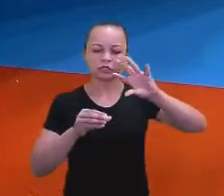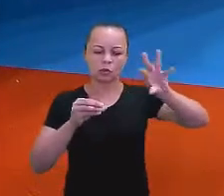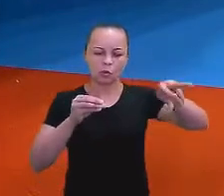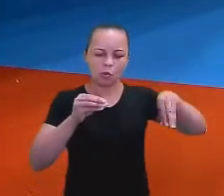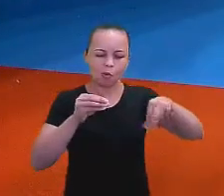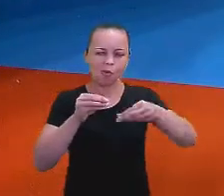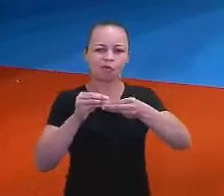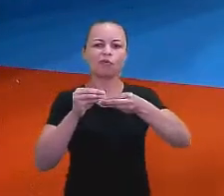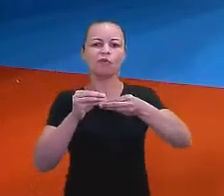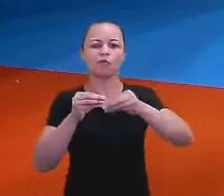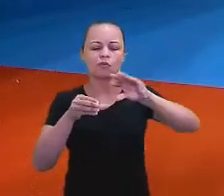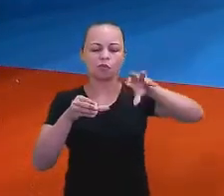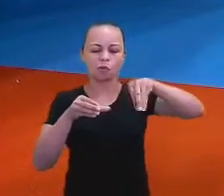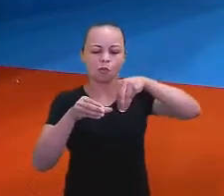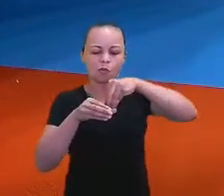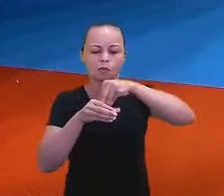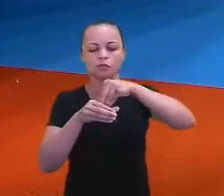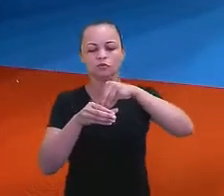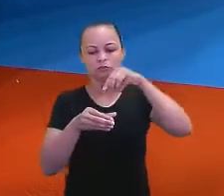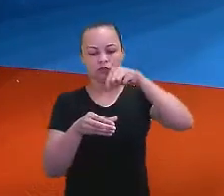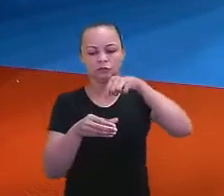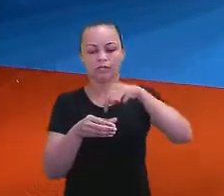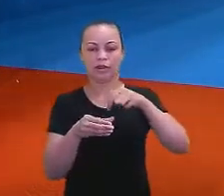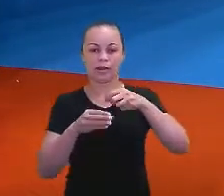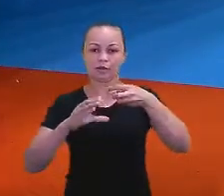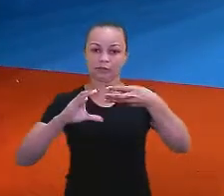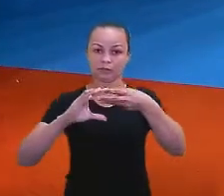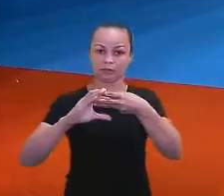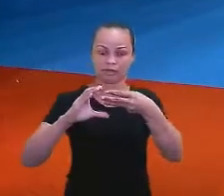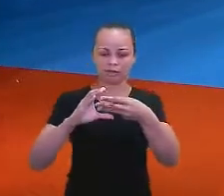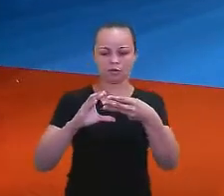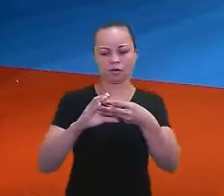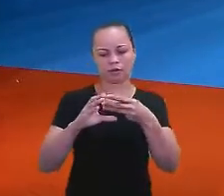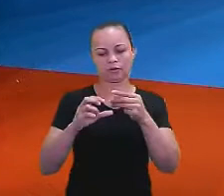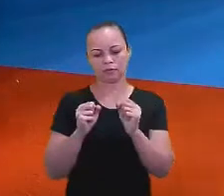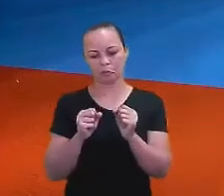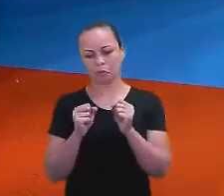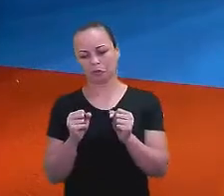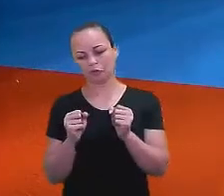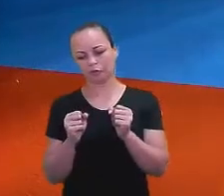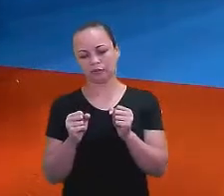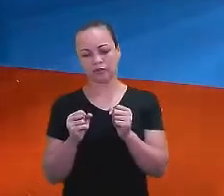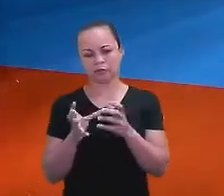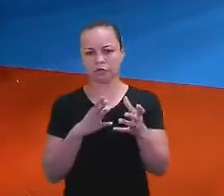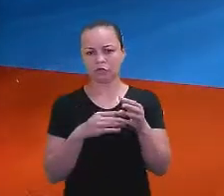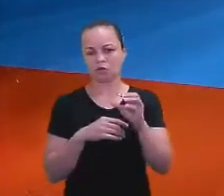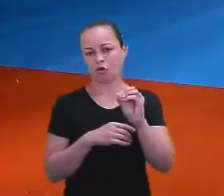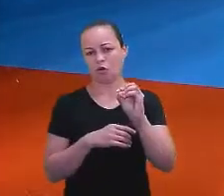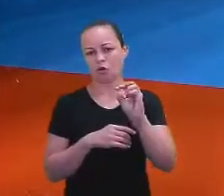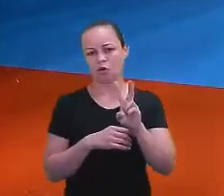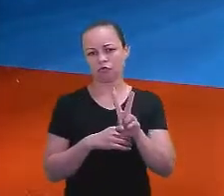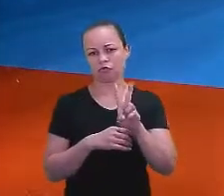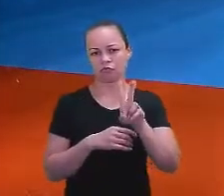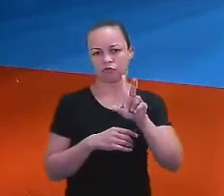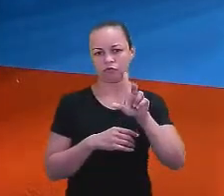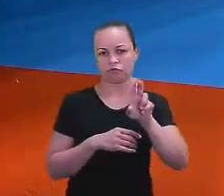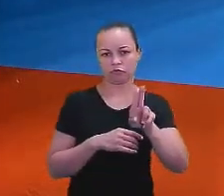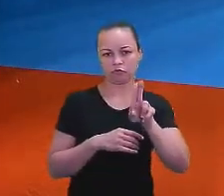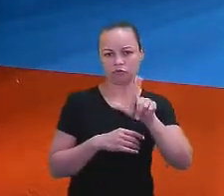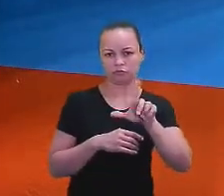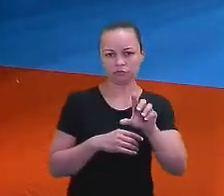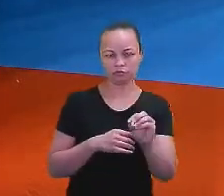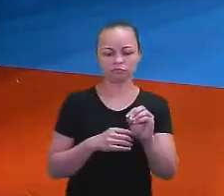colocou nas células, justamente que pode ser aqui no caso, se removeu o óvulo, tá? Da